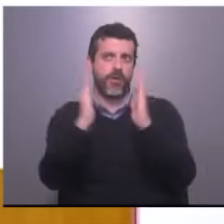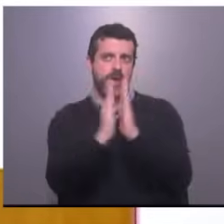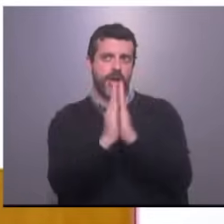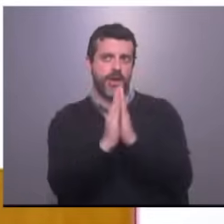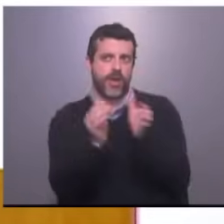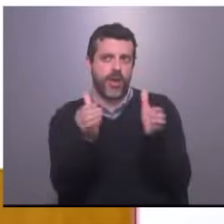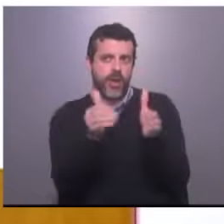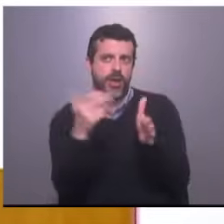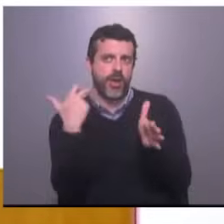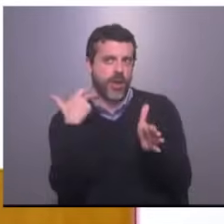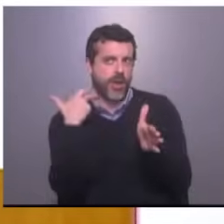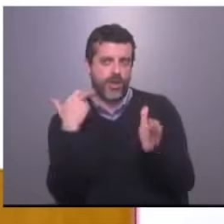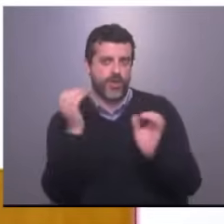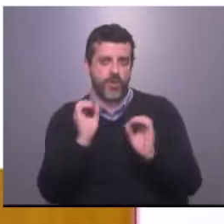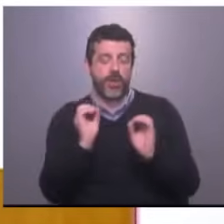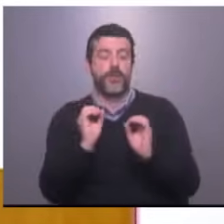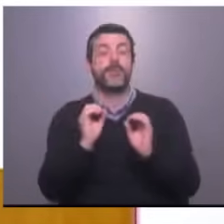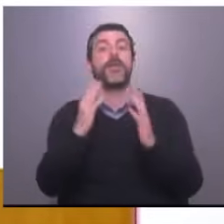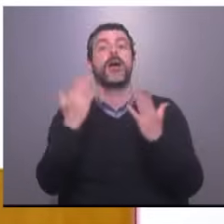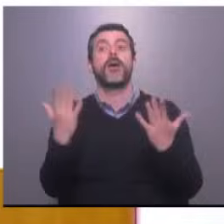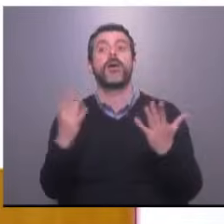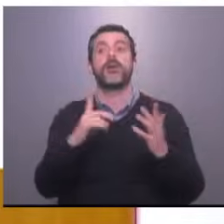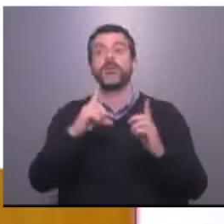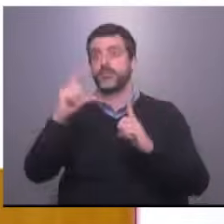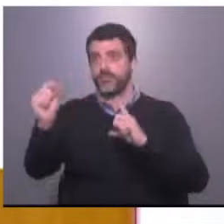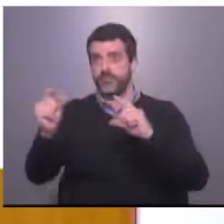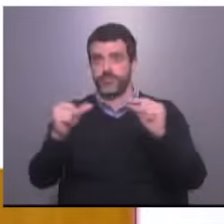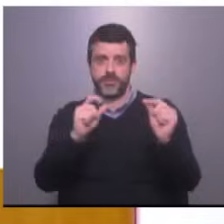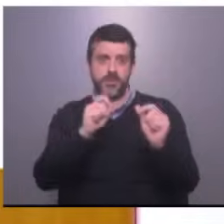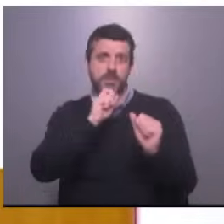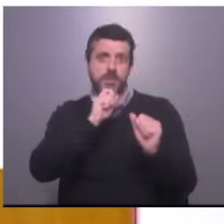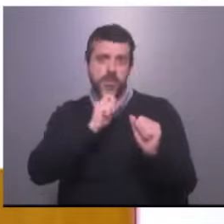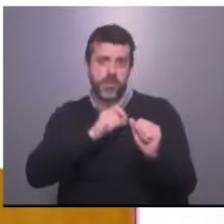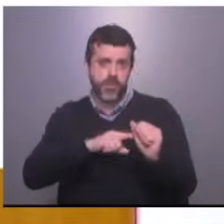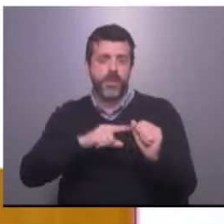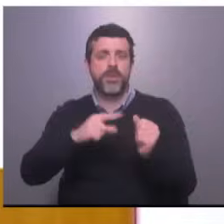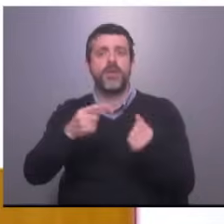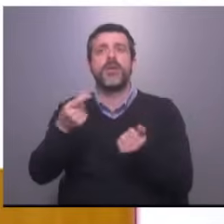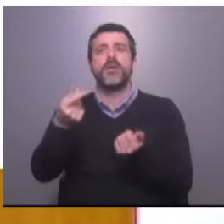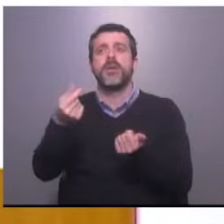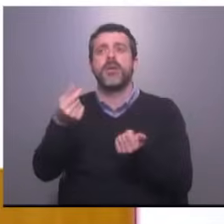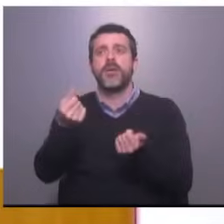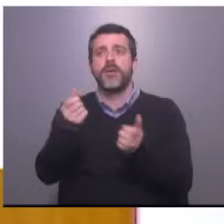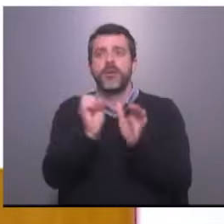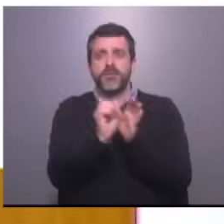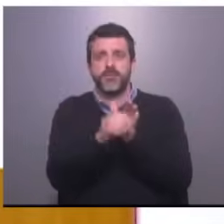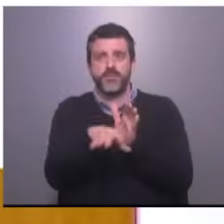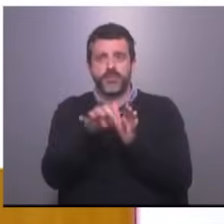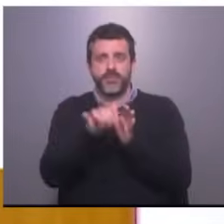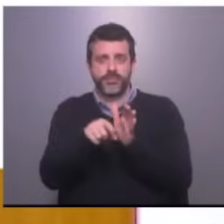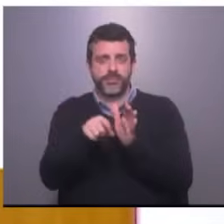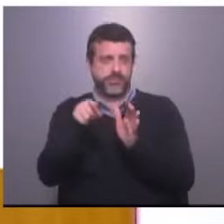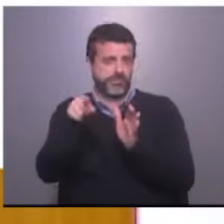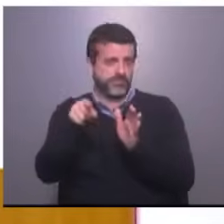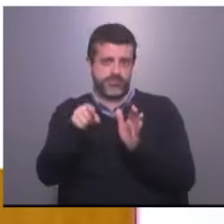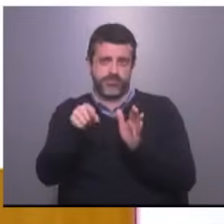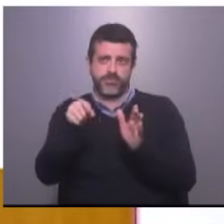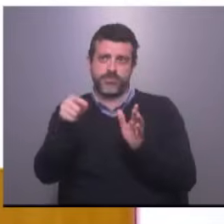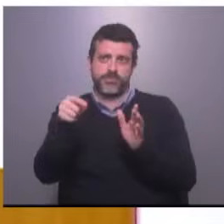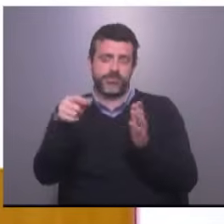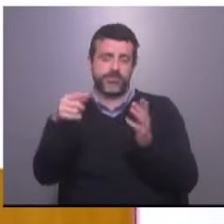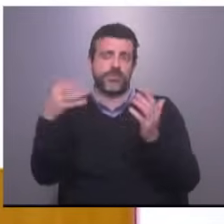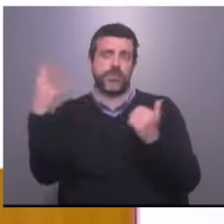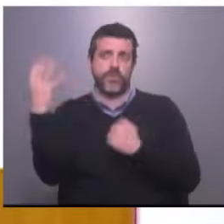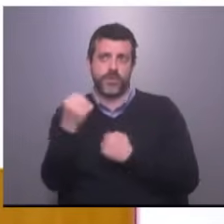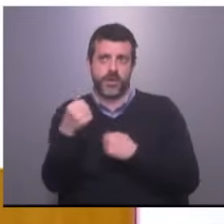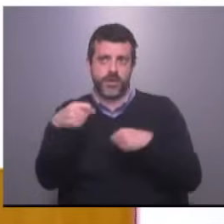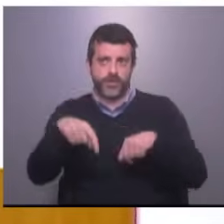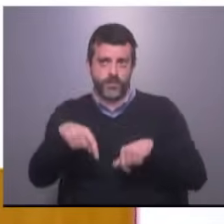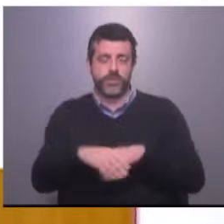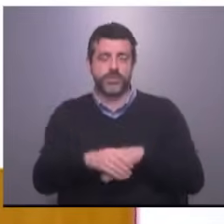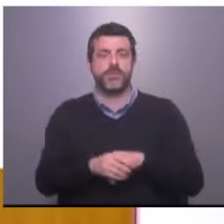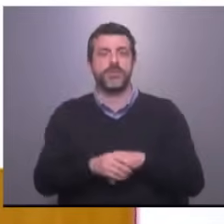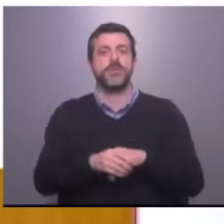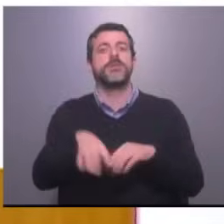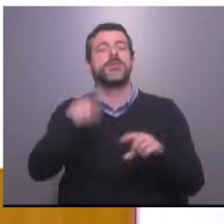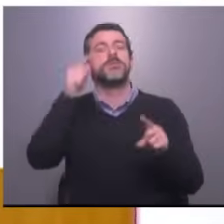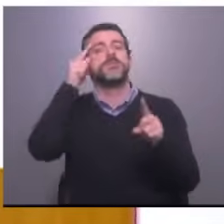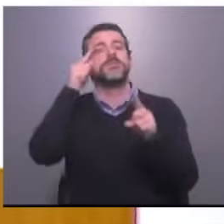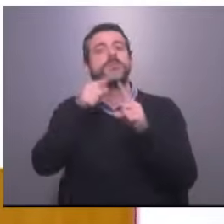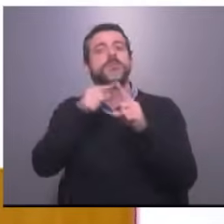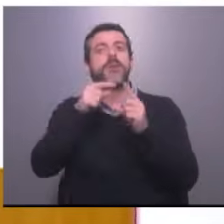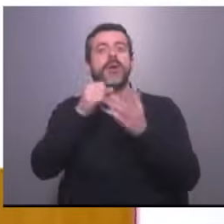na Capelinha das Aparições. À saída podemos deixar a oferta que trouxemos para a celebração de